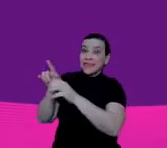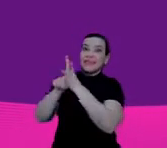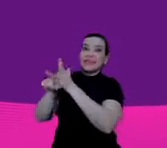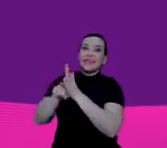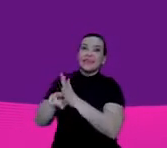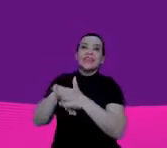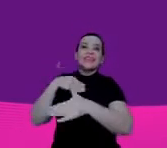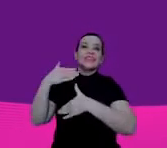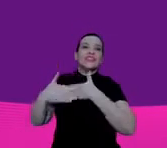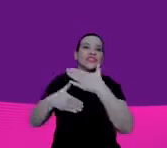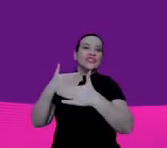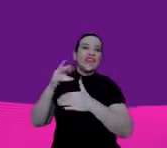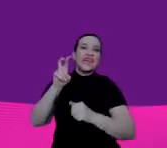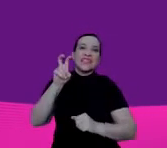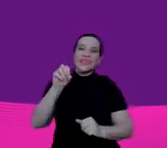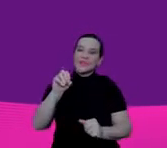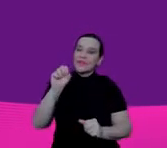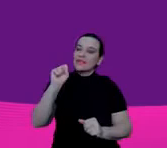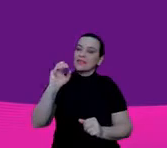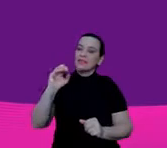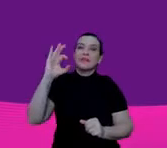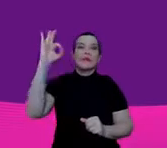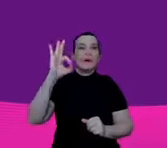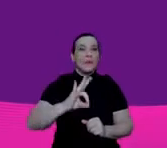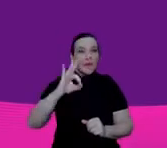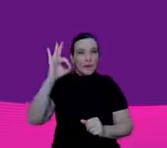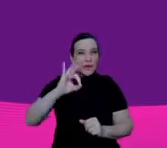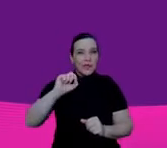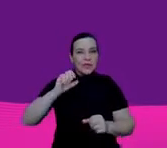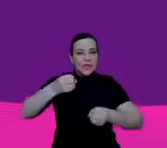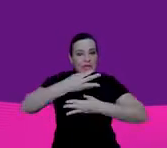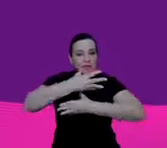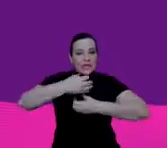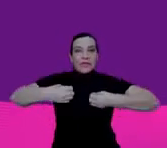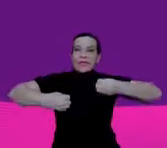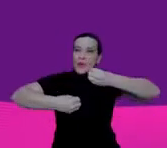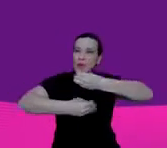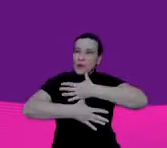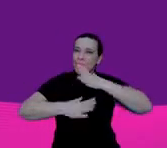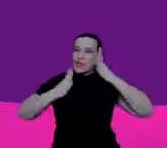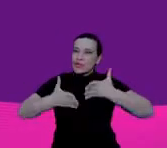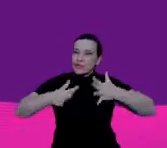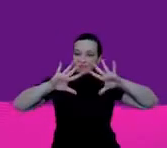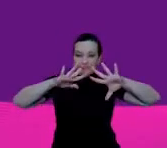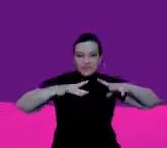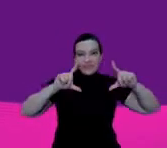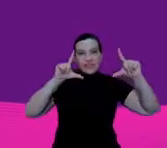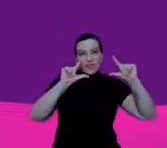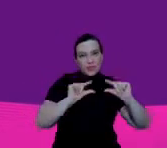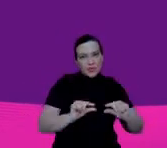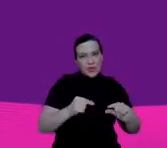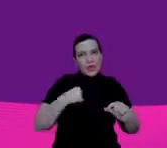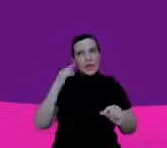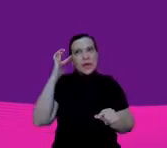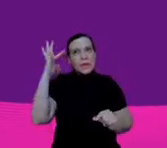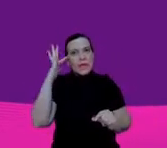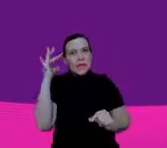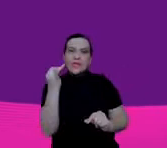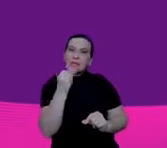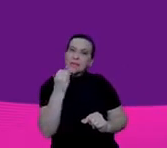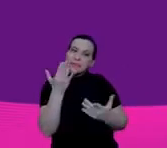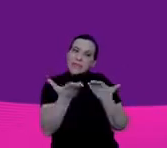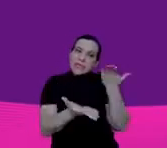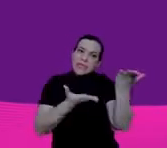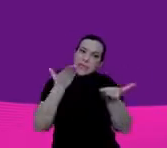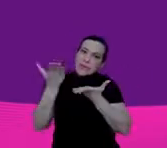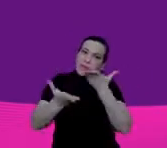e 80% dos neurônios dopaminérgicos na substância nigra. Então, quando a gente pensa em termos, por exemplo, de um tratamento